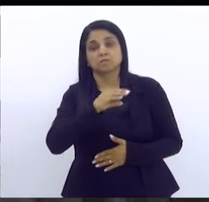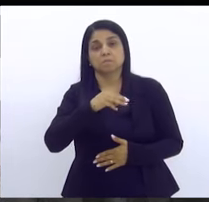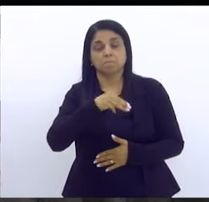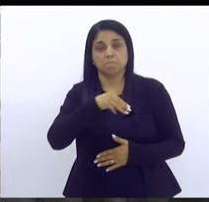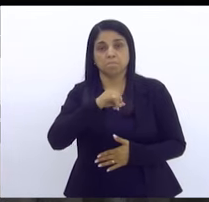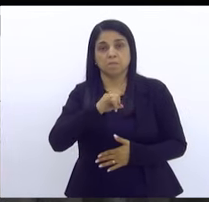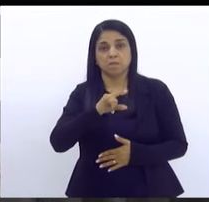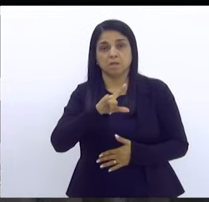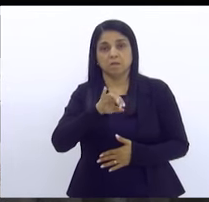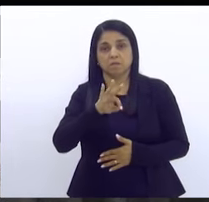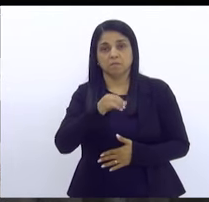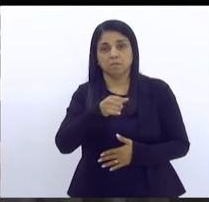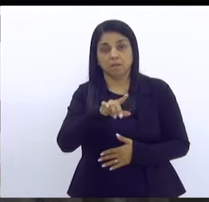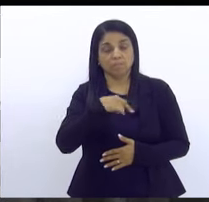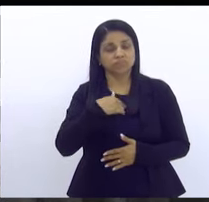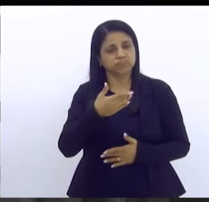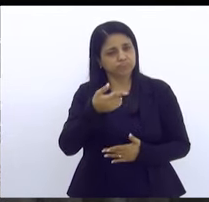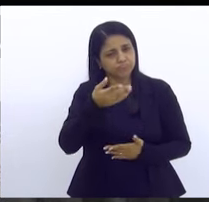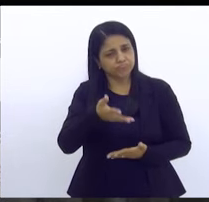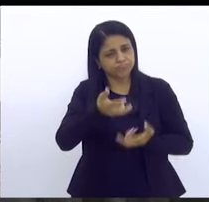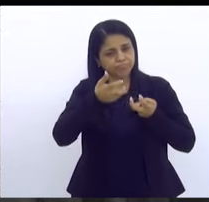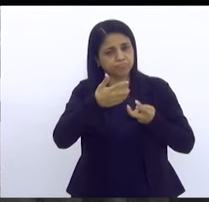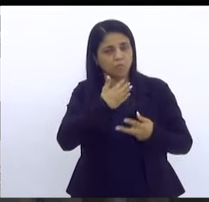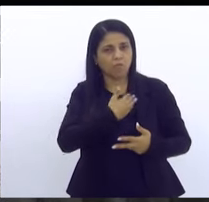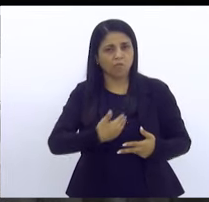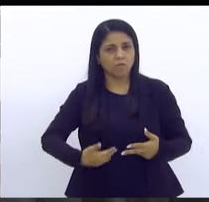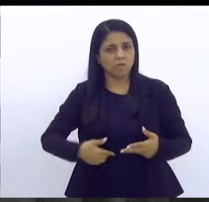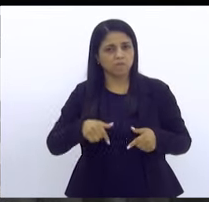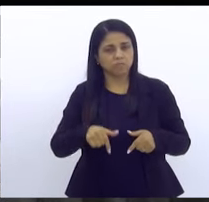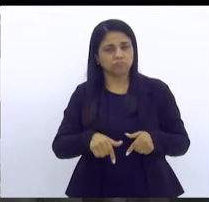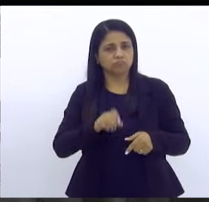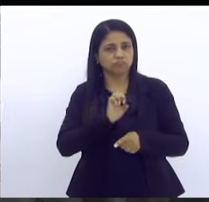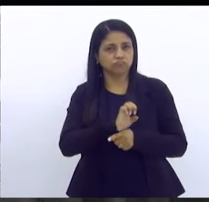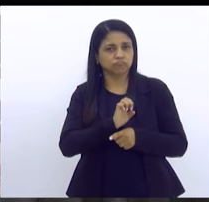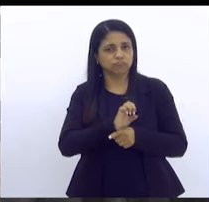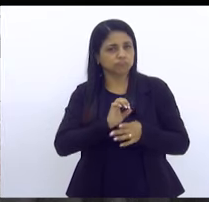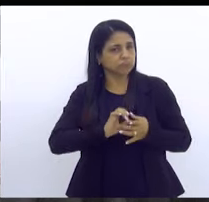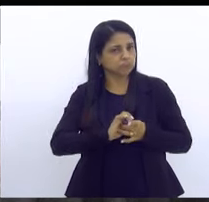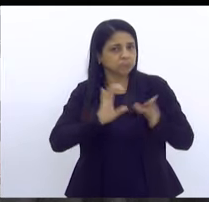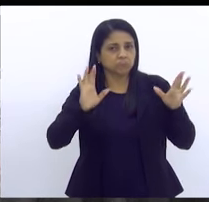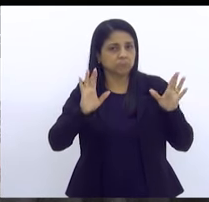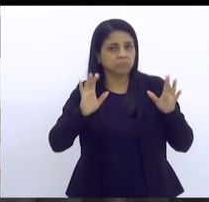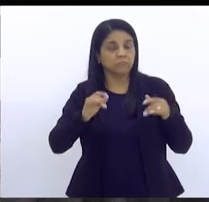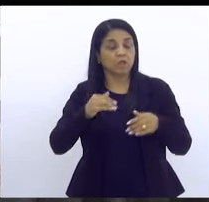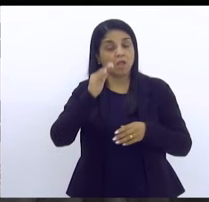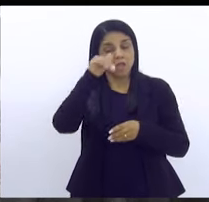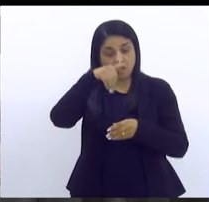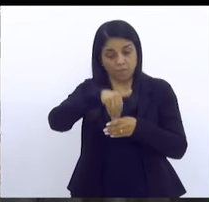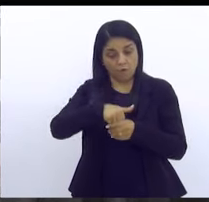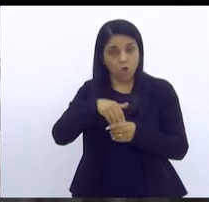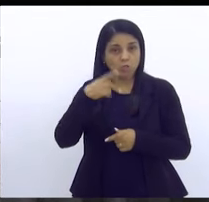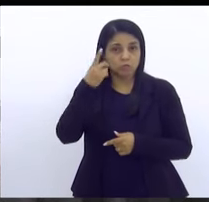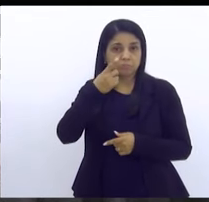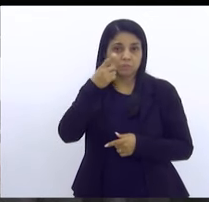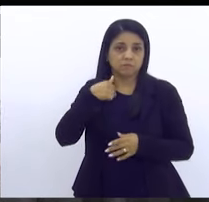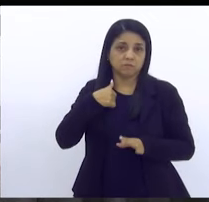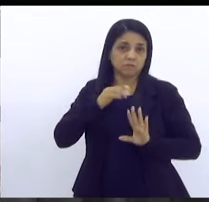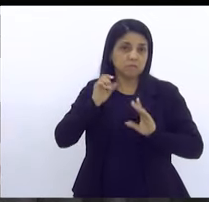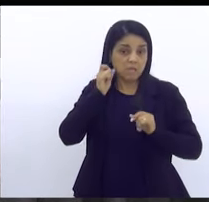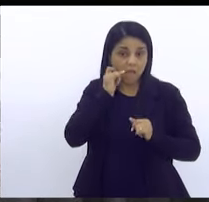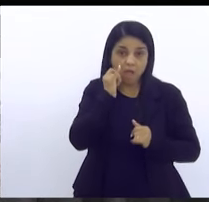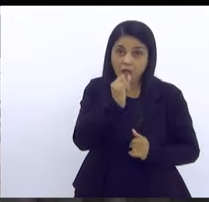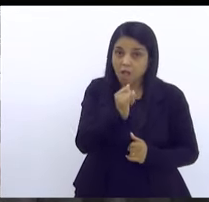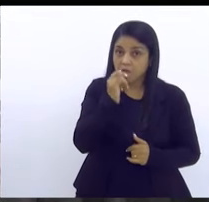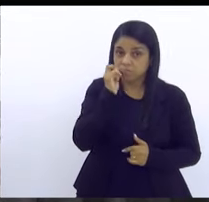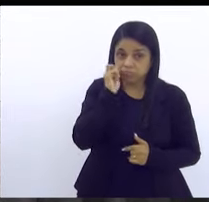Estado tem maioria tranquila nessa casa. O que nos compete aqui é dar o nosso voto e fazer os nossos alertas.